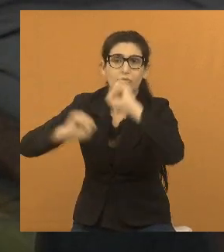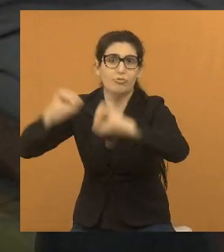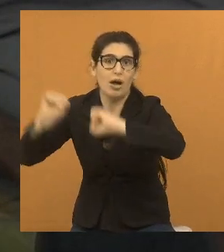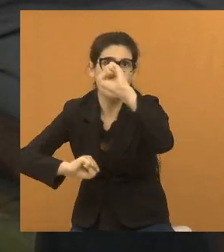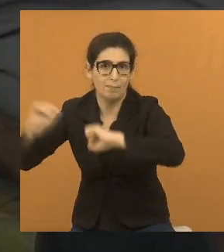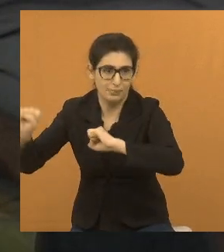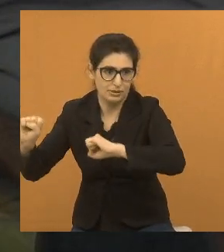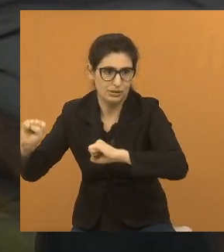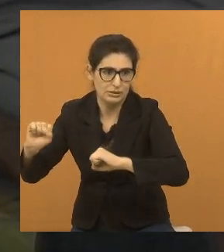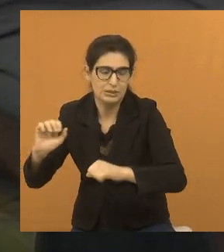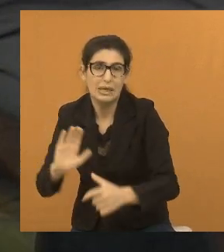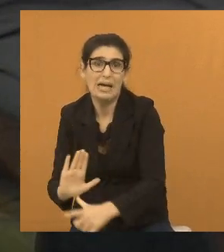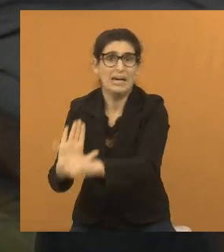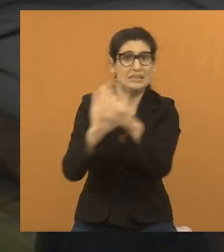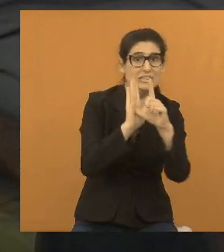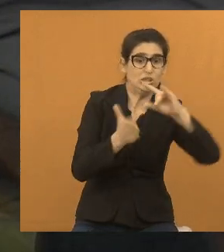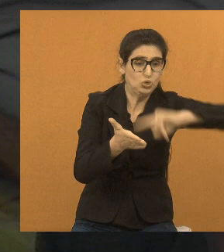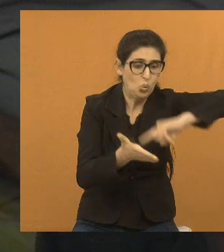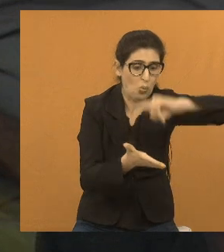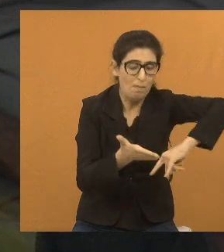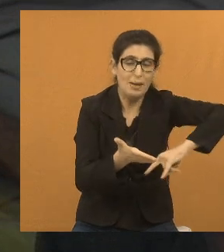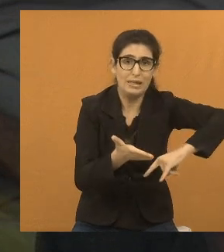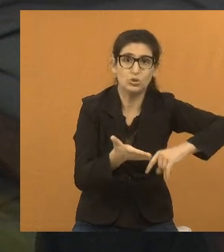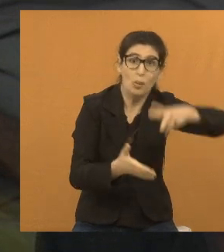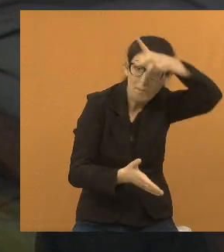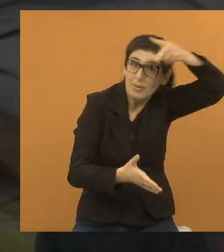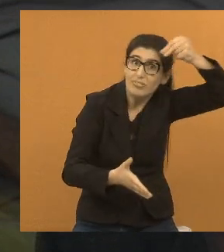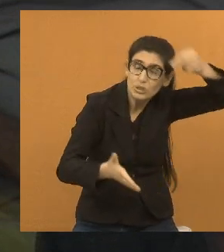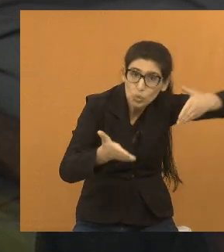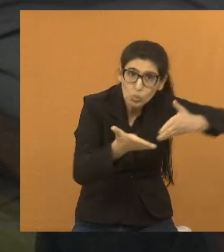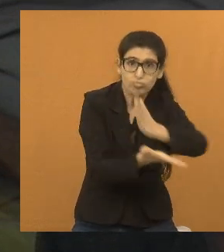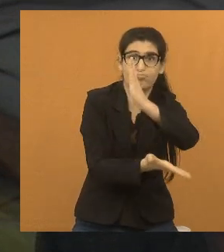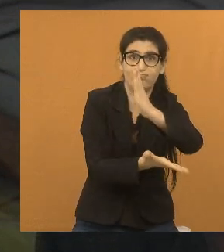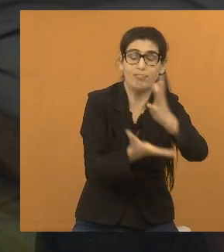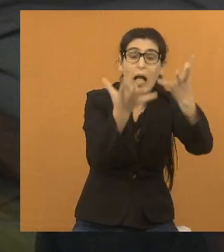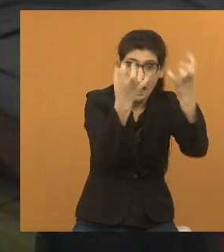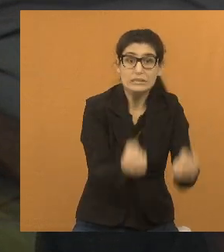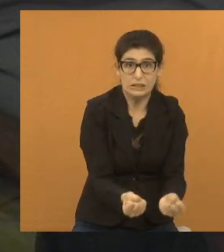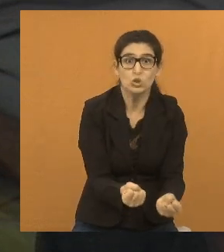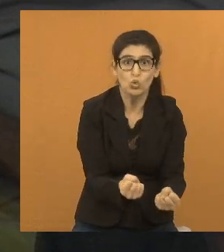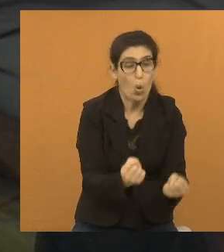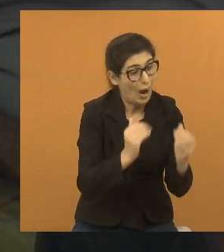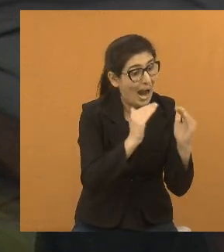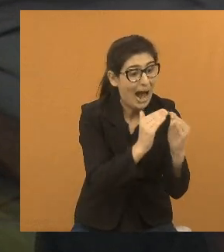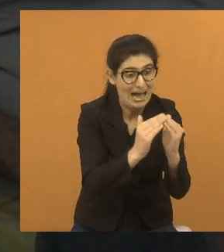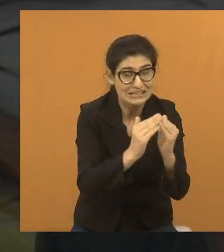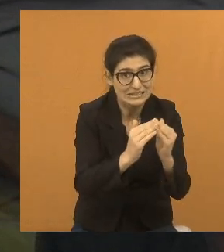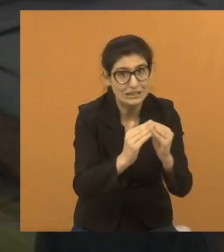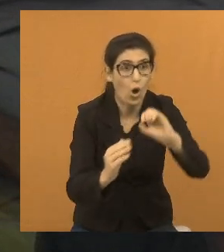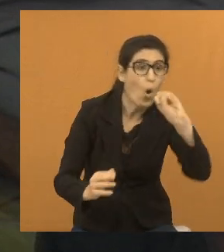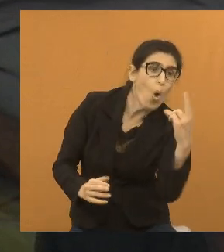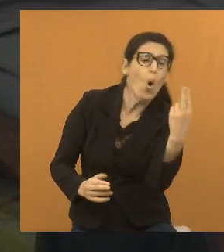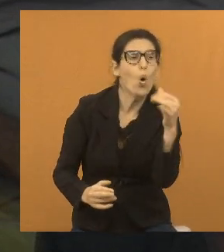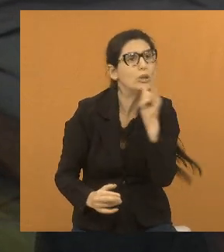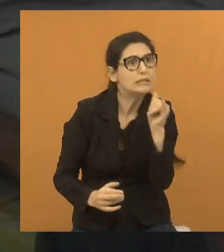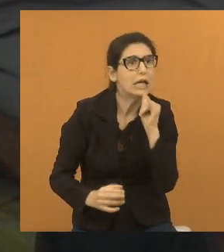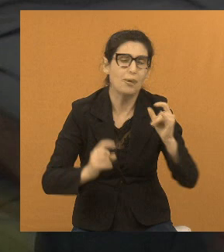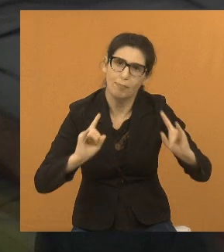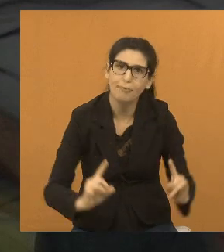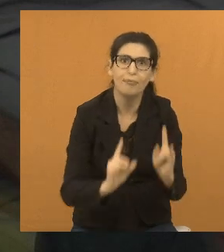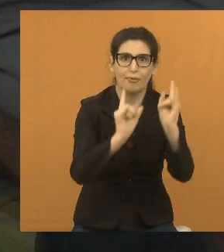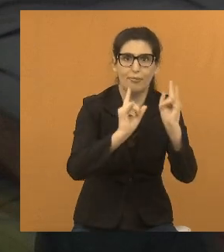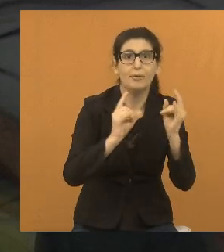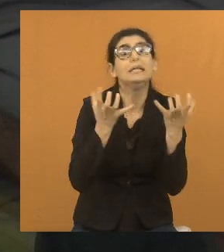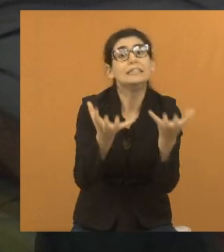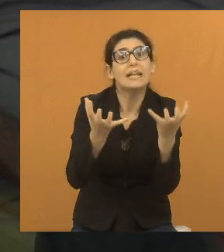foi concebido e a prefeitura aprovou o loteamento para aquela destinação, obviamente que alguns estudos foram